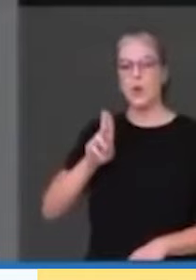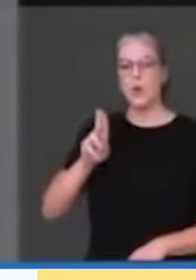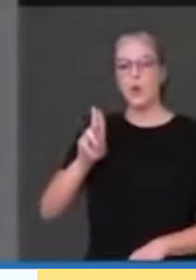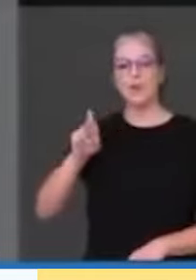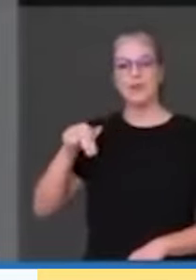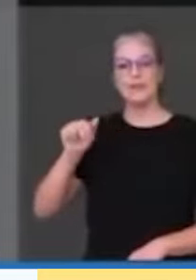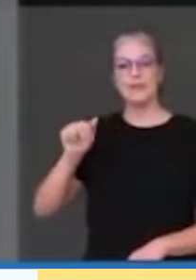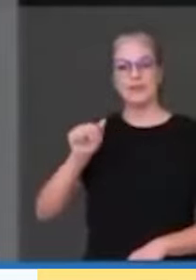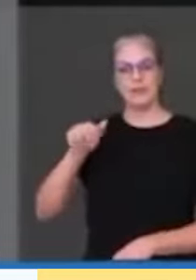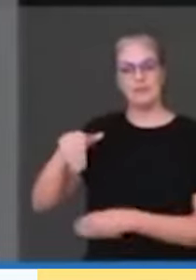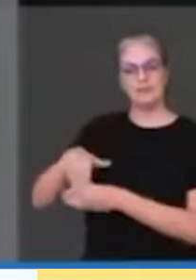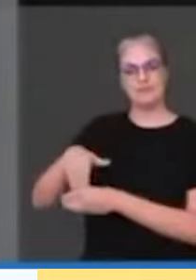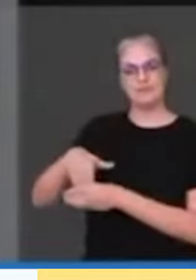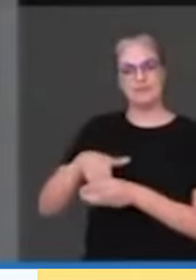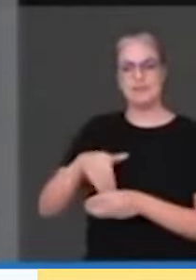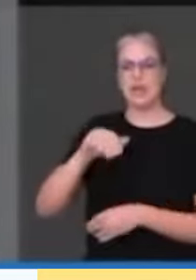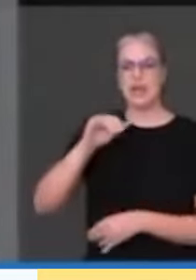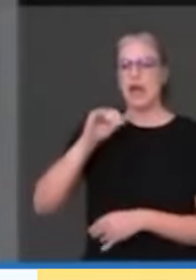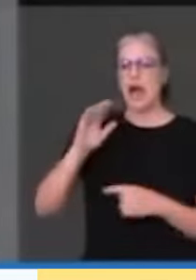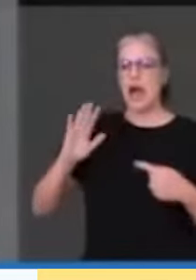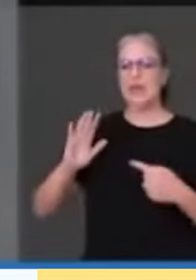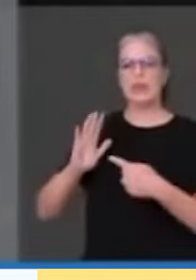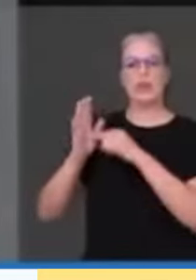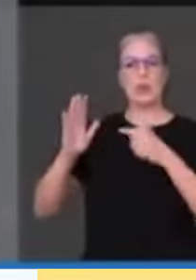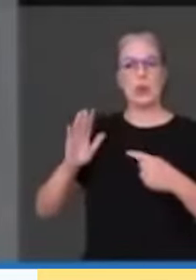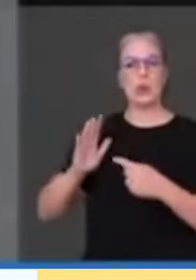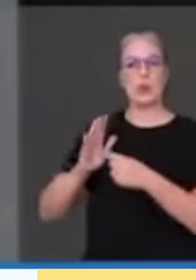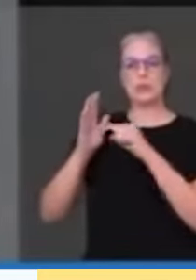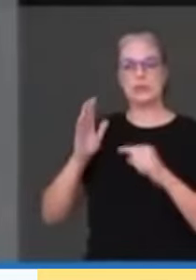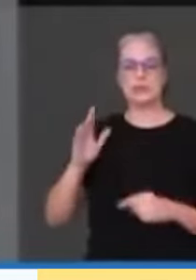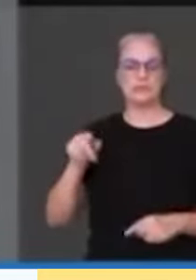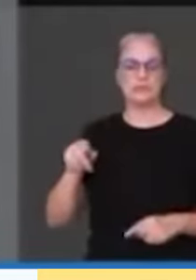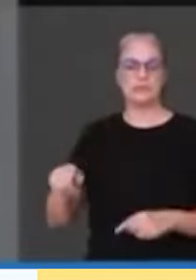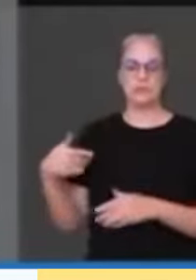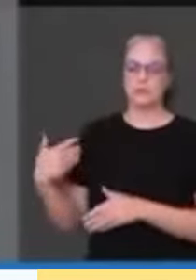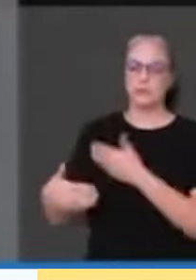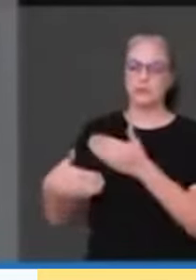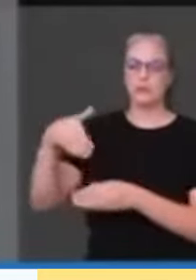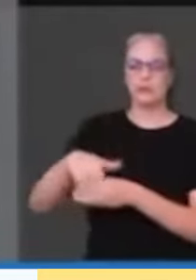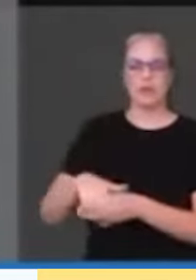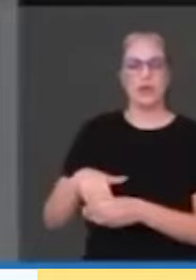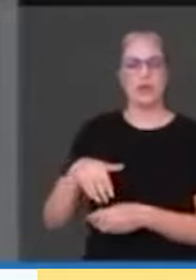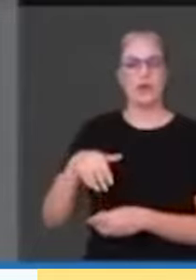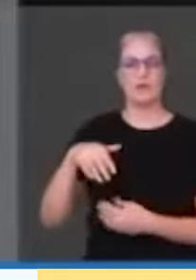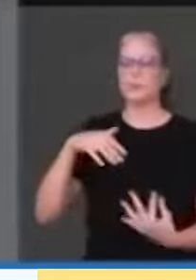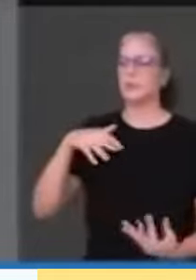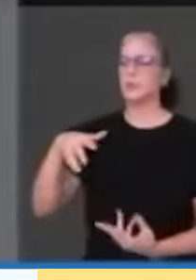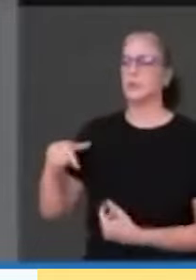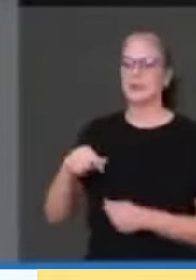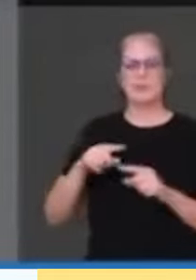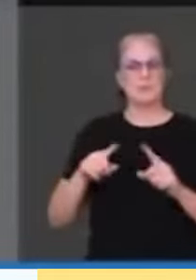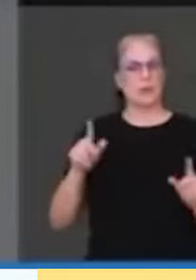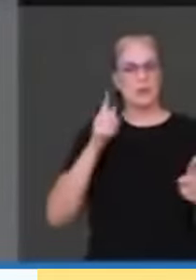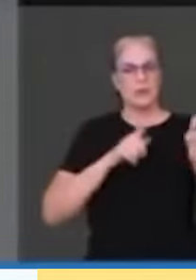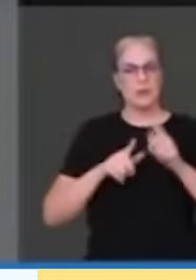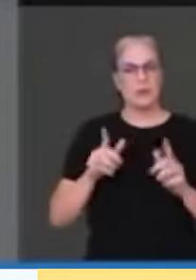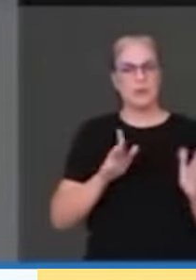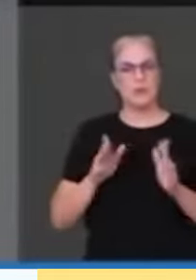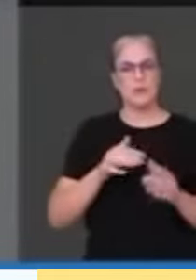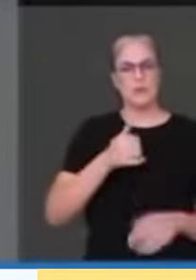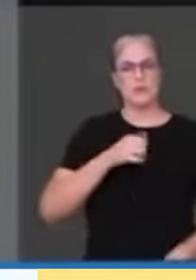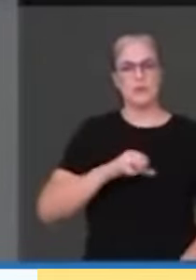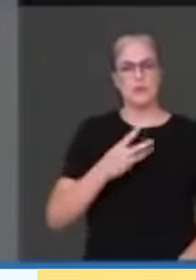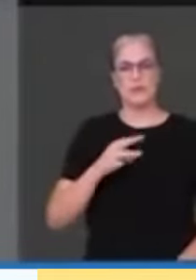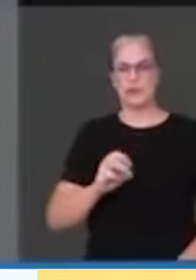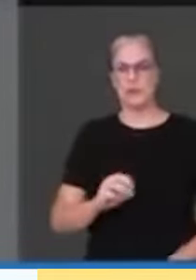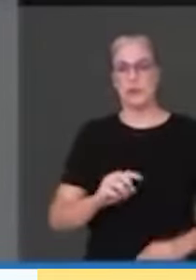inclusive em esferas internacionais, o nosso processo eleitoral, a conquista dos anos 30 do século passado da justiça eleitoral. E depois trama